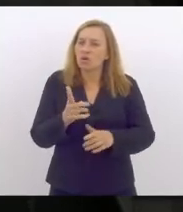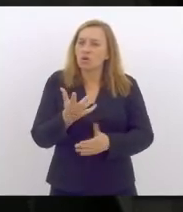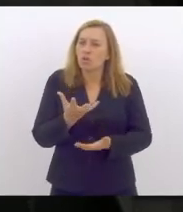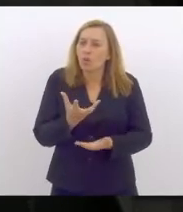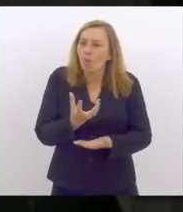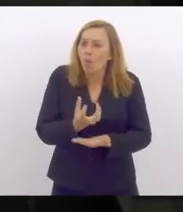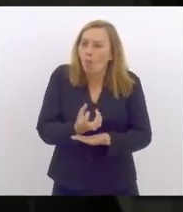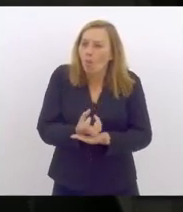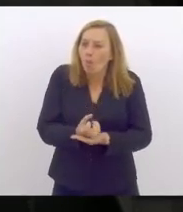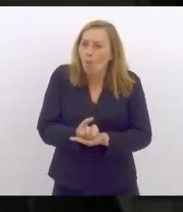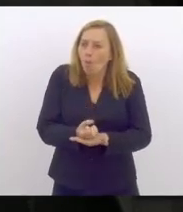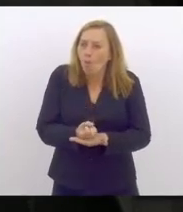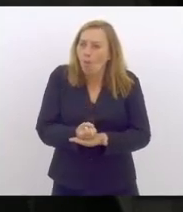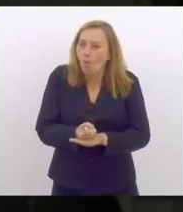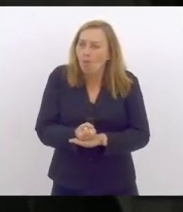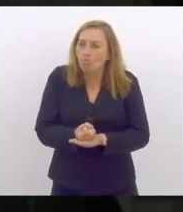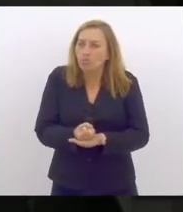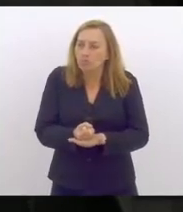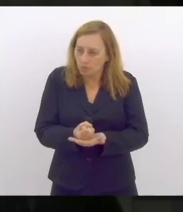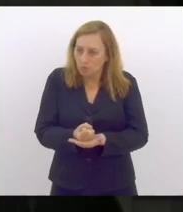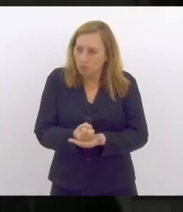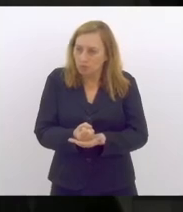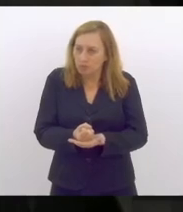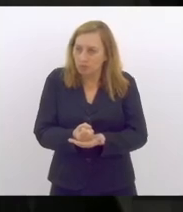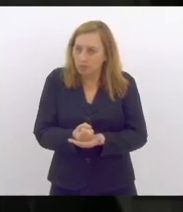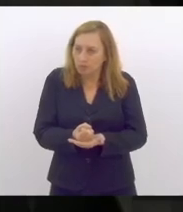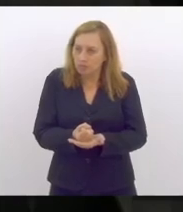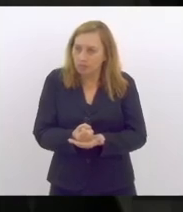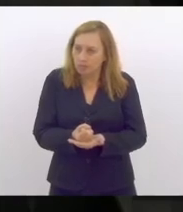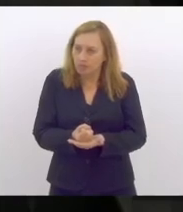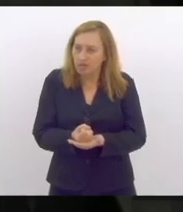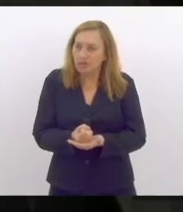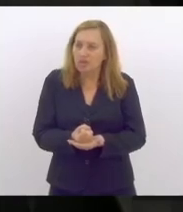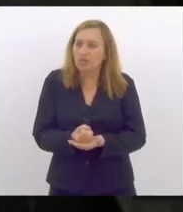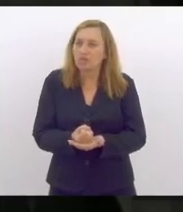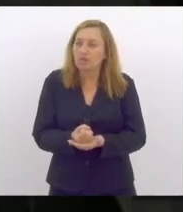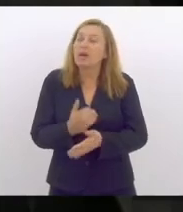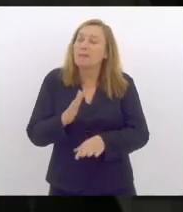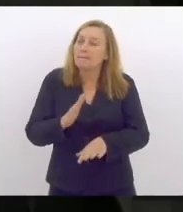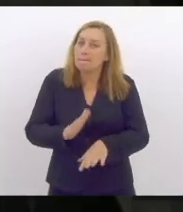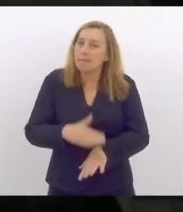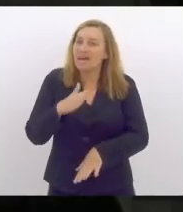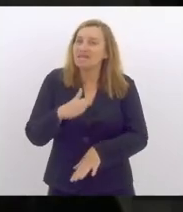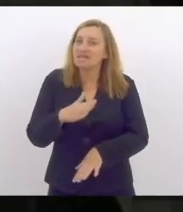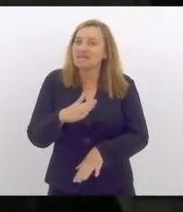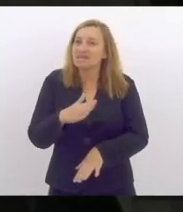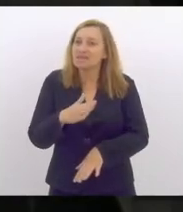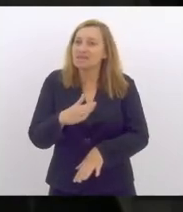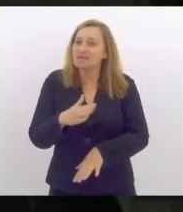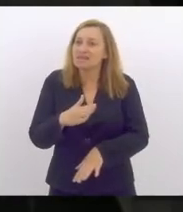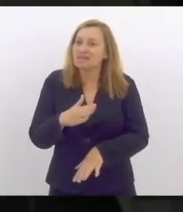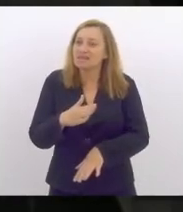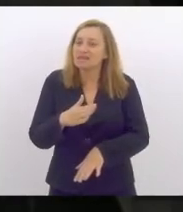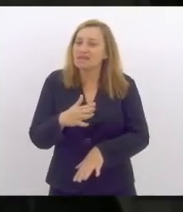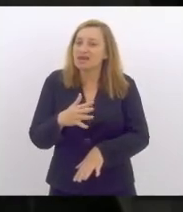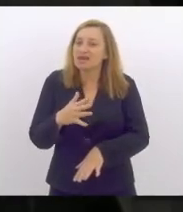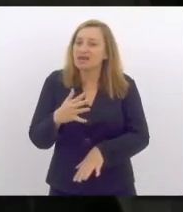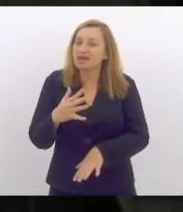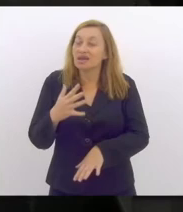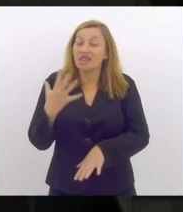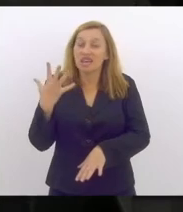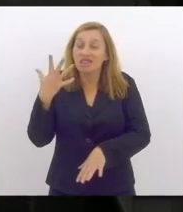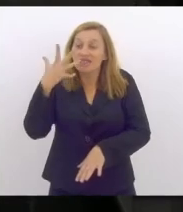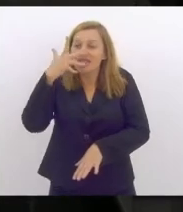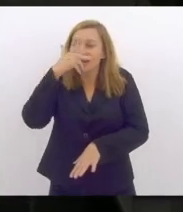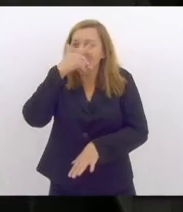floração dele é no inverno, quanto mais dura é a seca, mais ele se abre